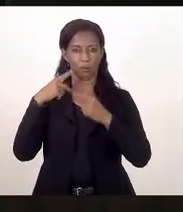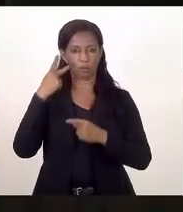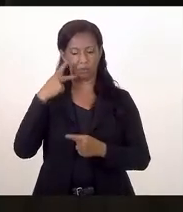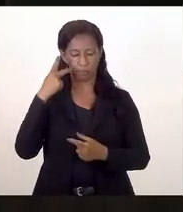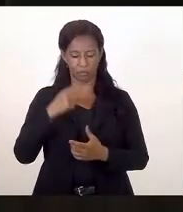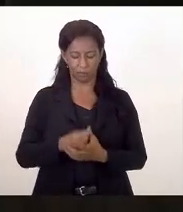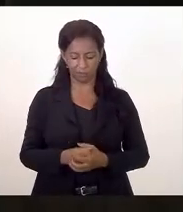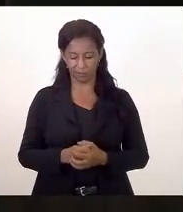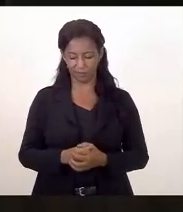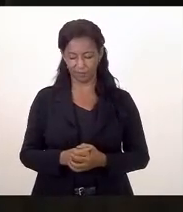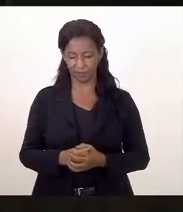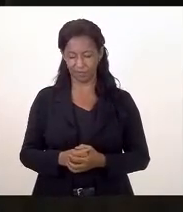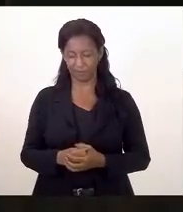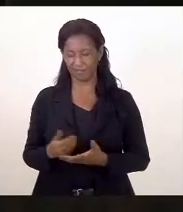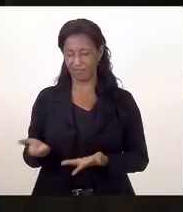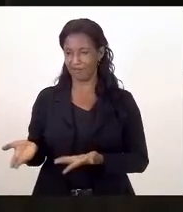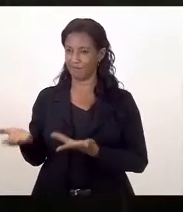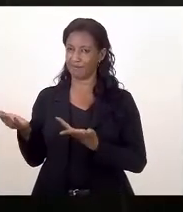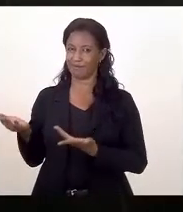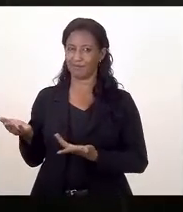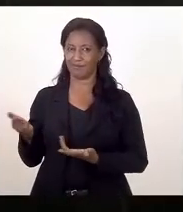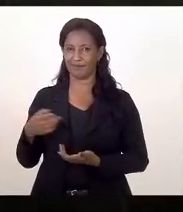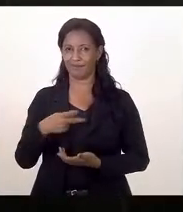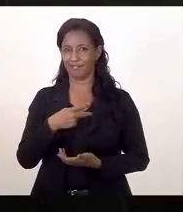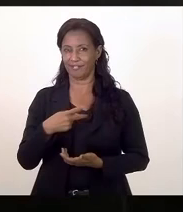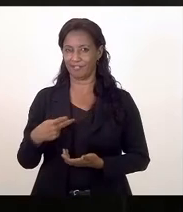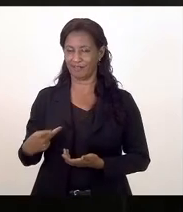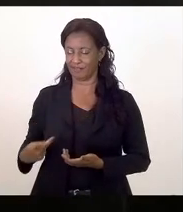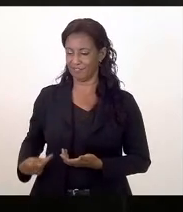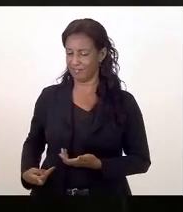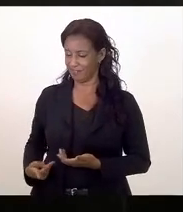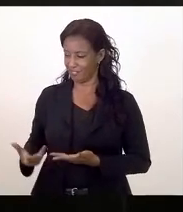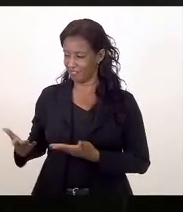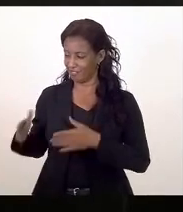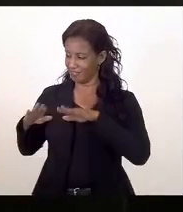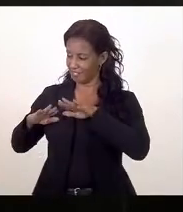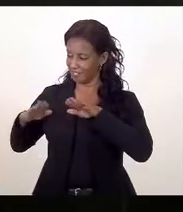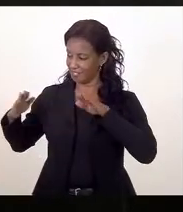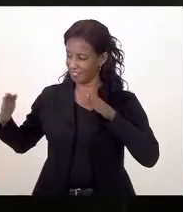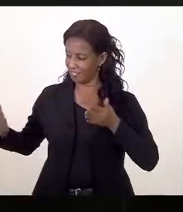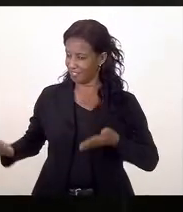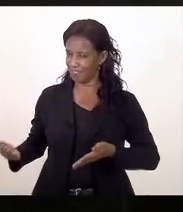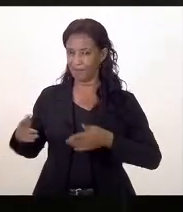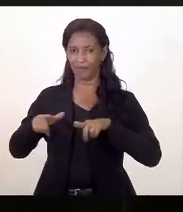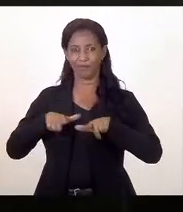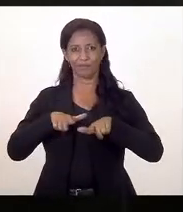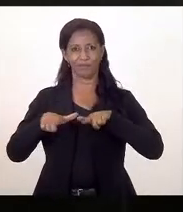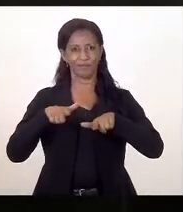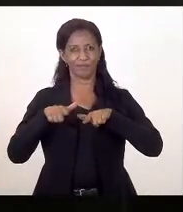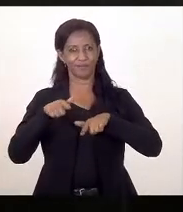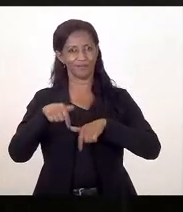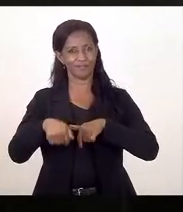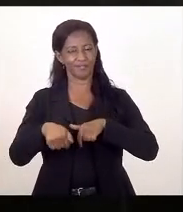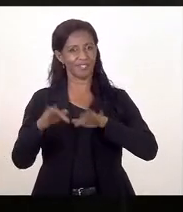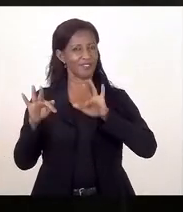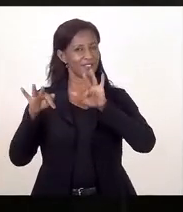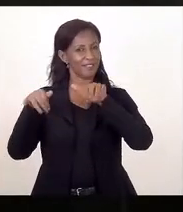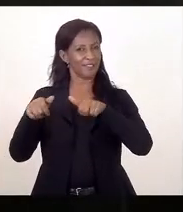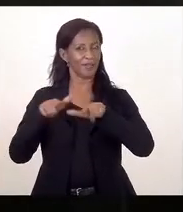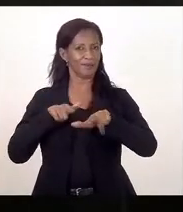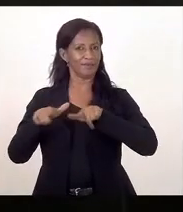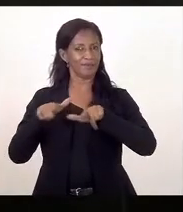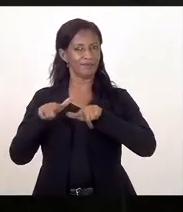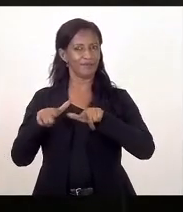Nobre deputada Tia Ju, que preside os trabalhos deste expediente final